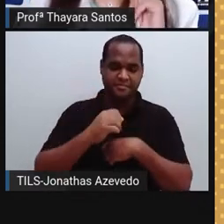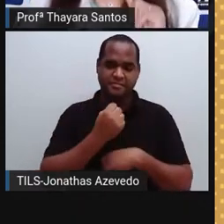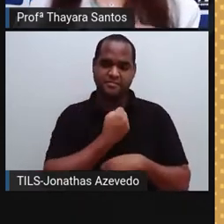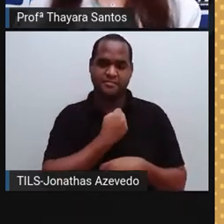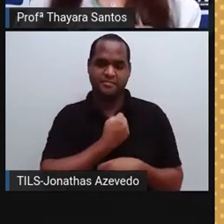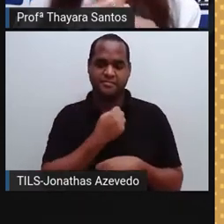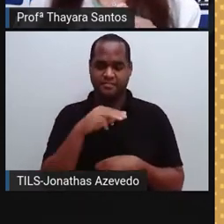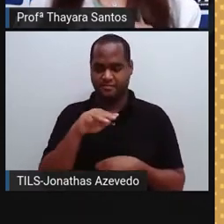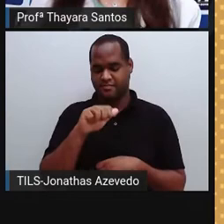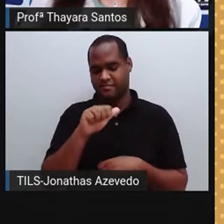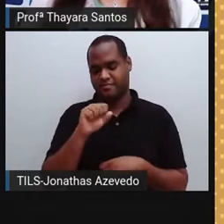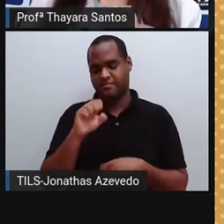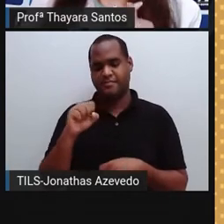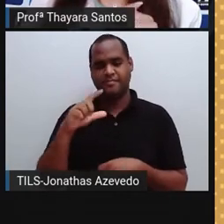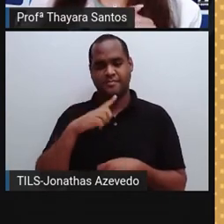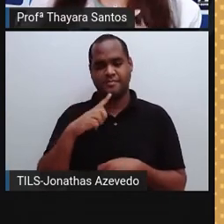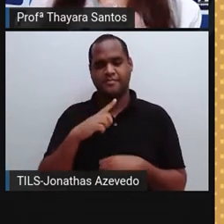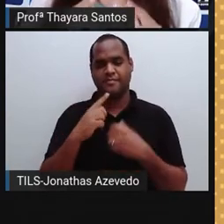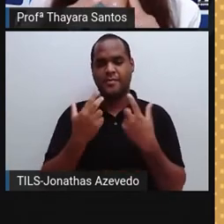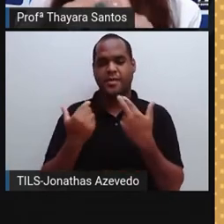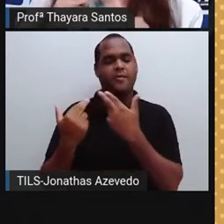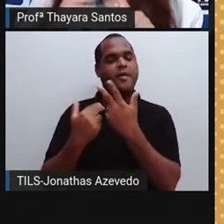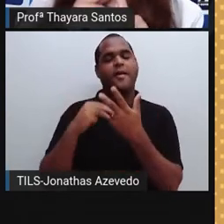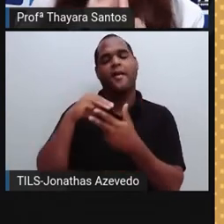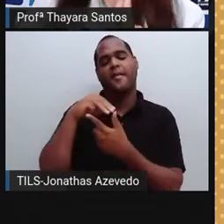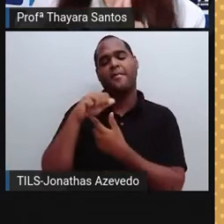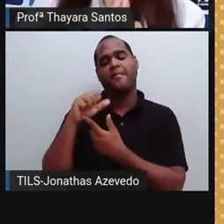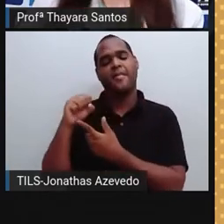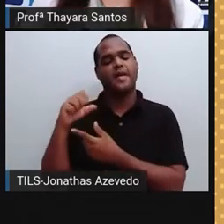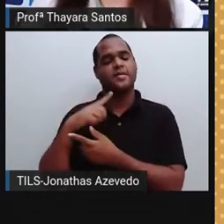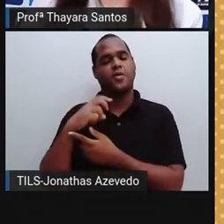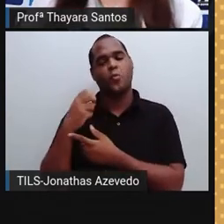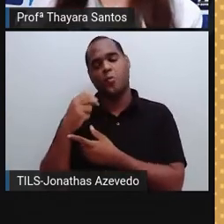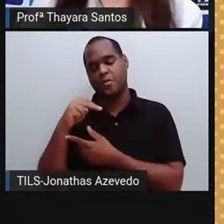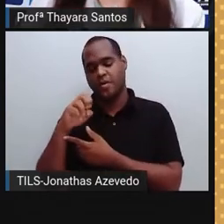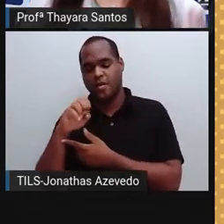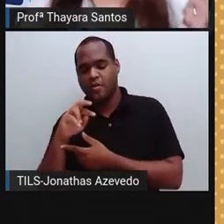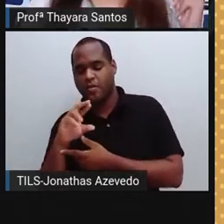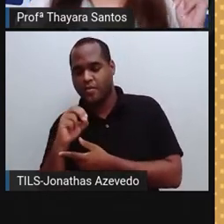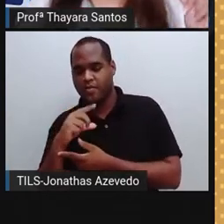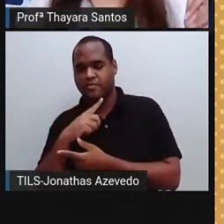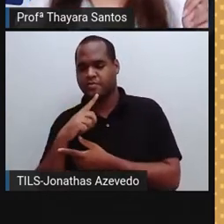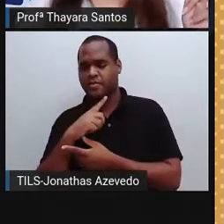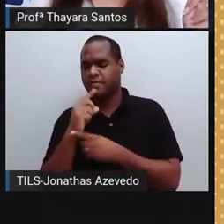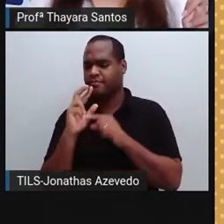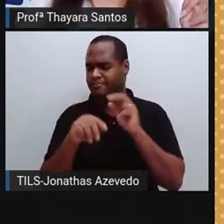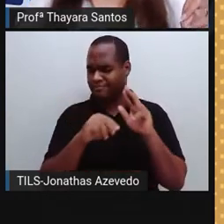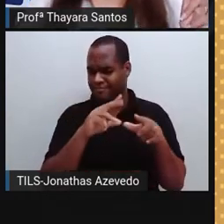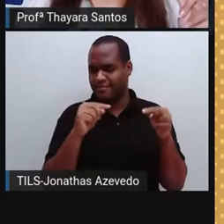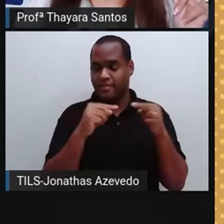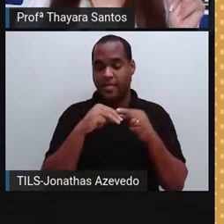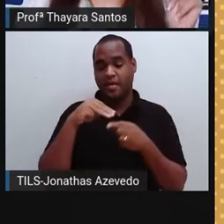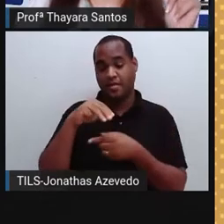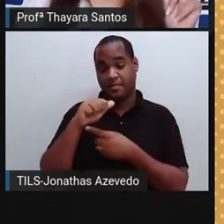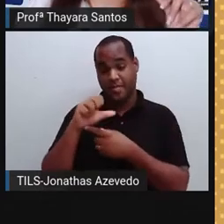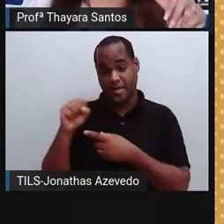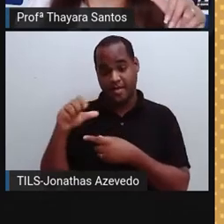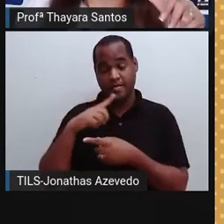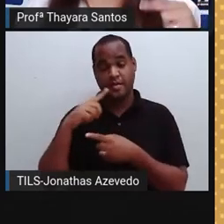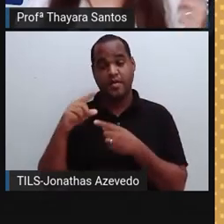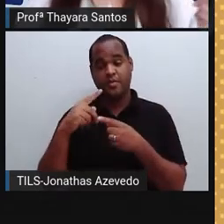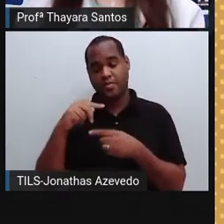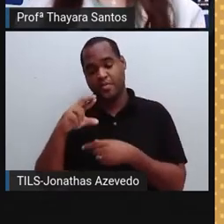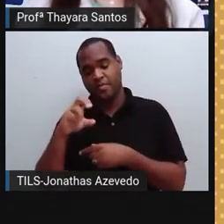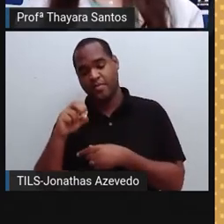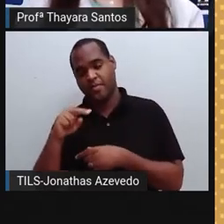é igual ao número de prótons mais o número de nêutrons daquele elemento? Se a gente tem o número da massa e a gente tem o número de